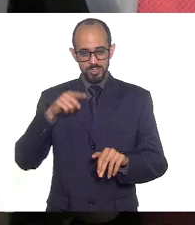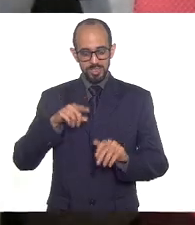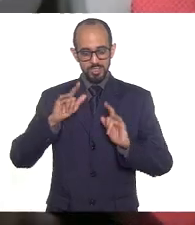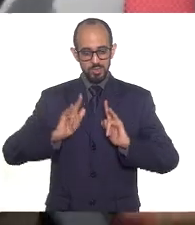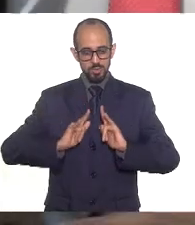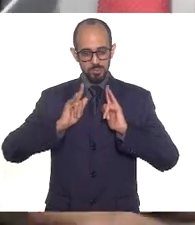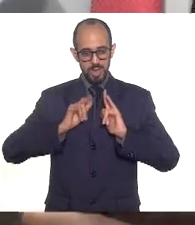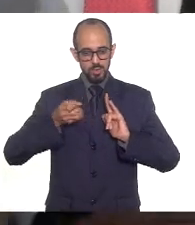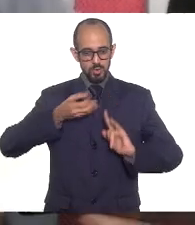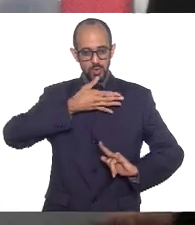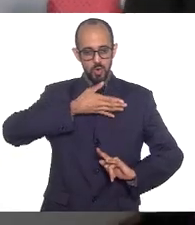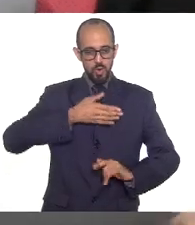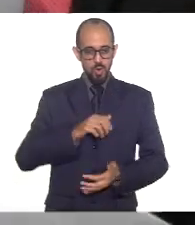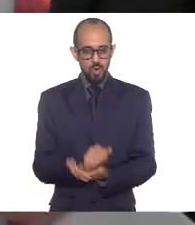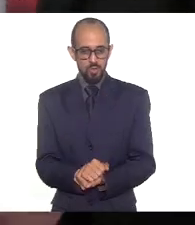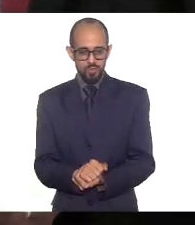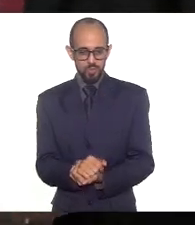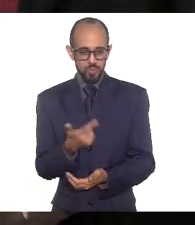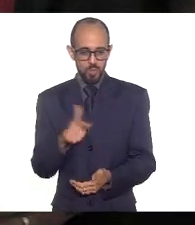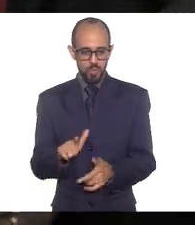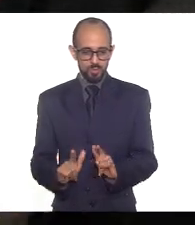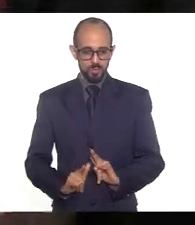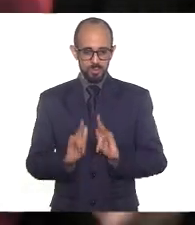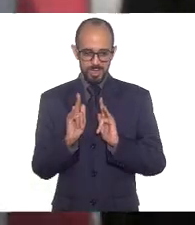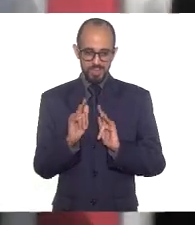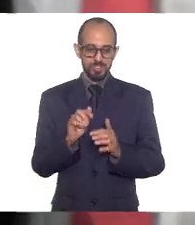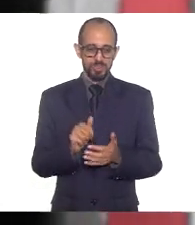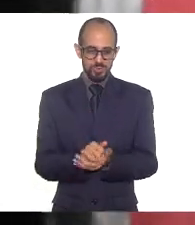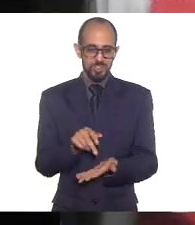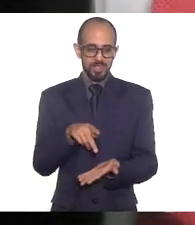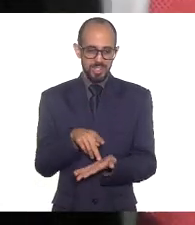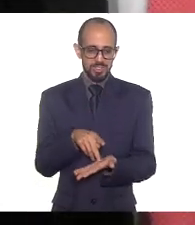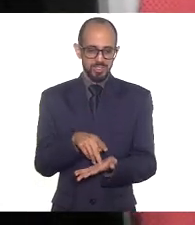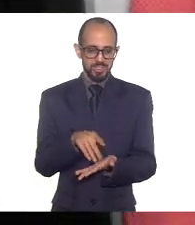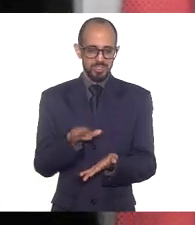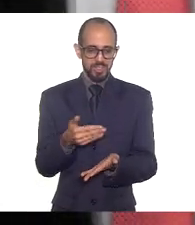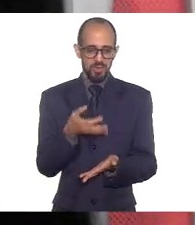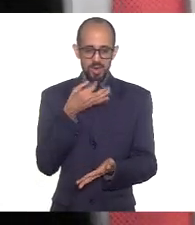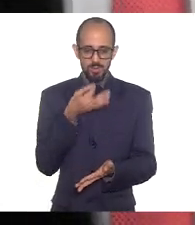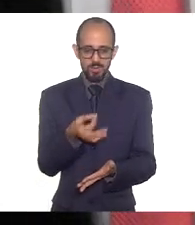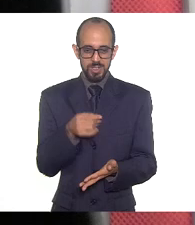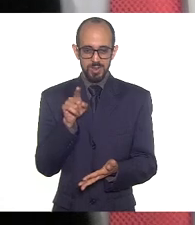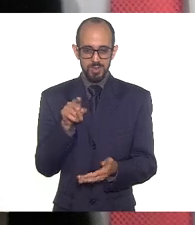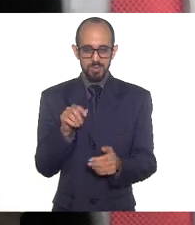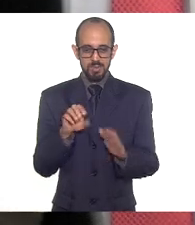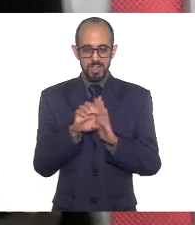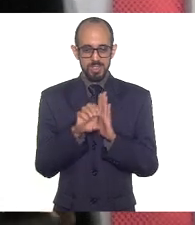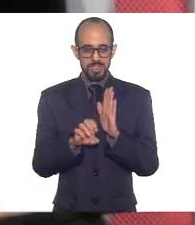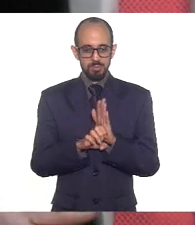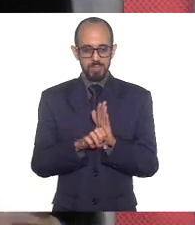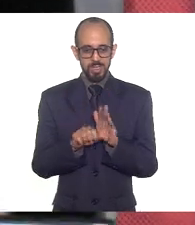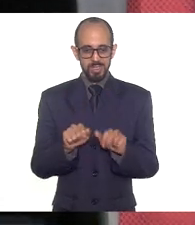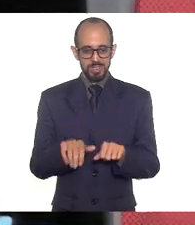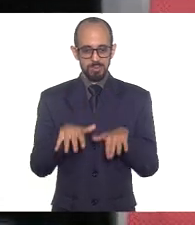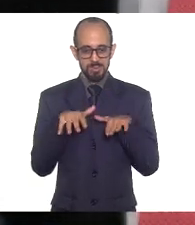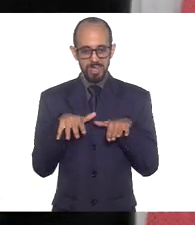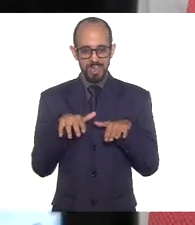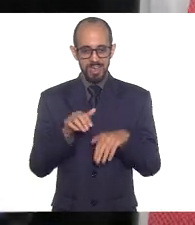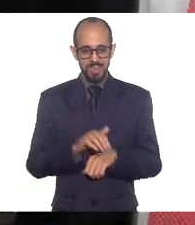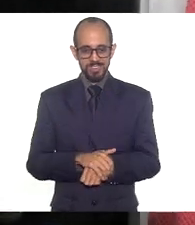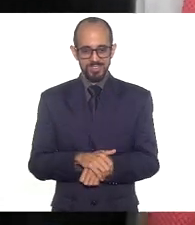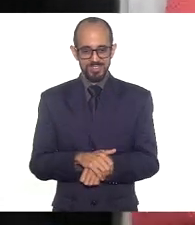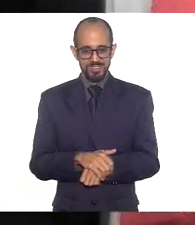próxima casa no próximo No outro prédio o parecer se o presidente pelas emendas de plenário